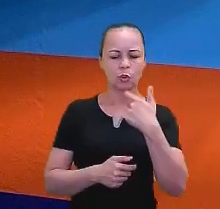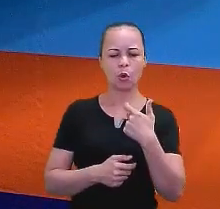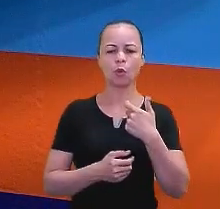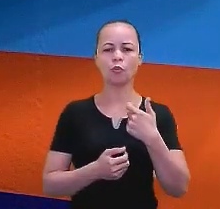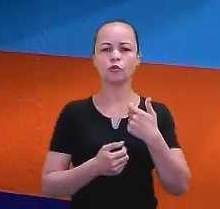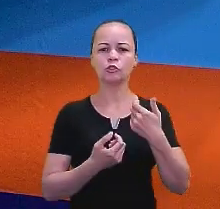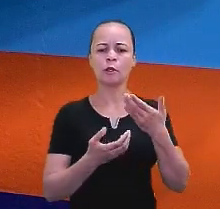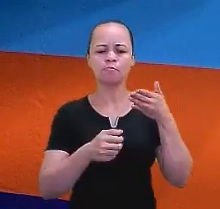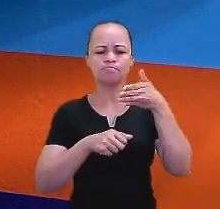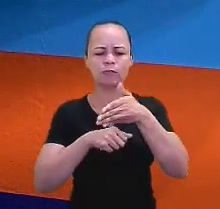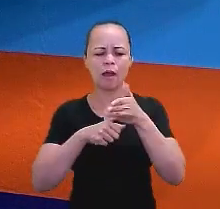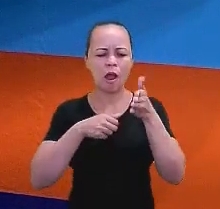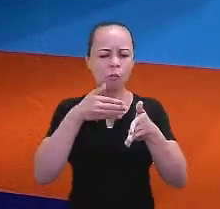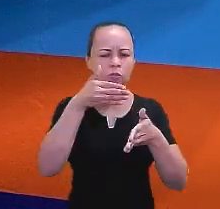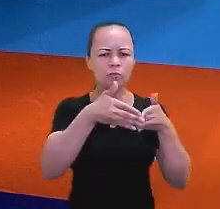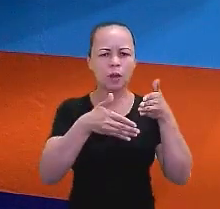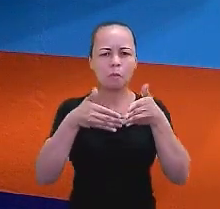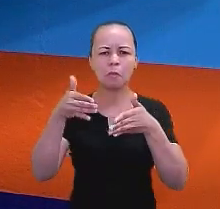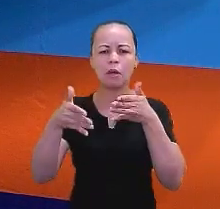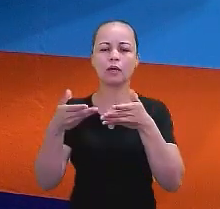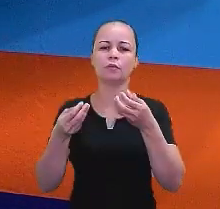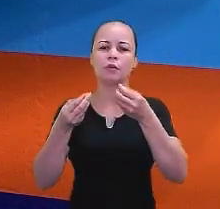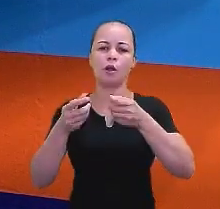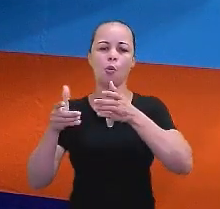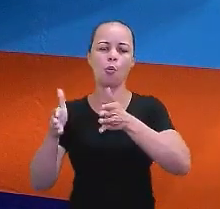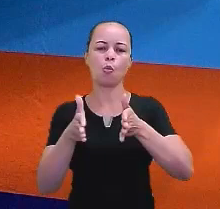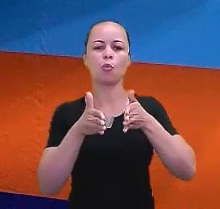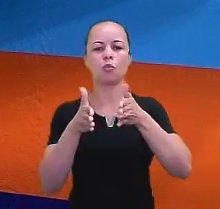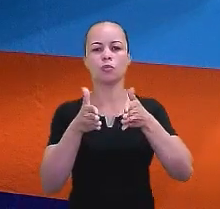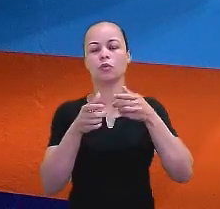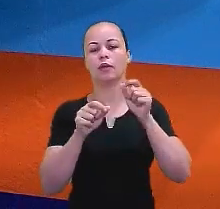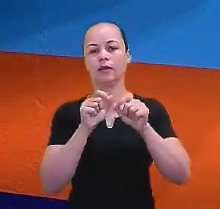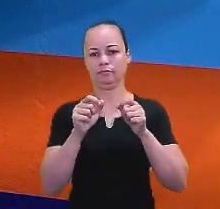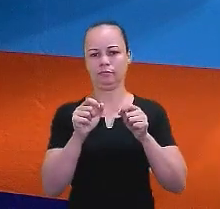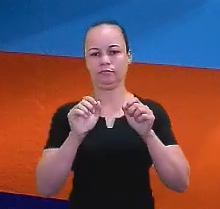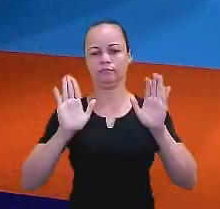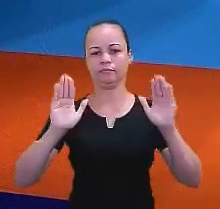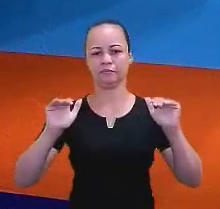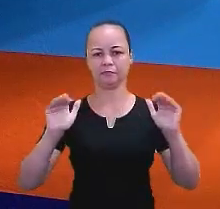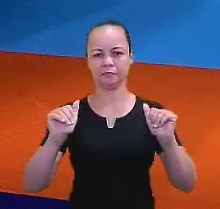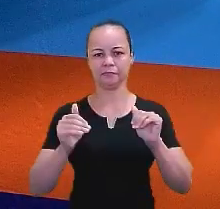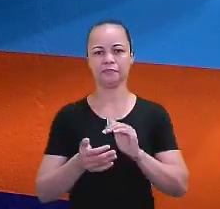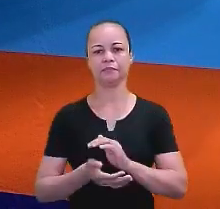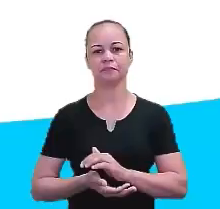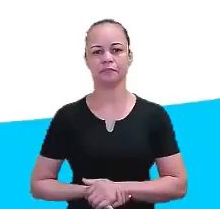e para onde estamos nos encaminhando, ok? Até mais.